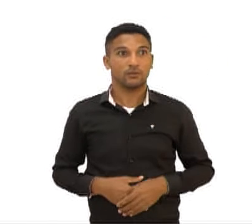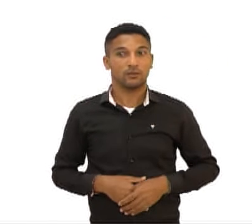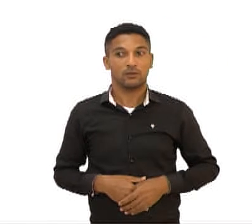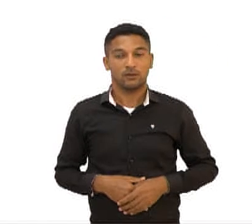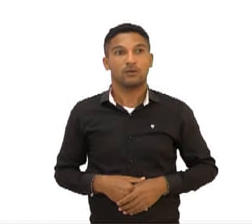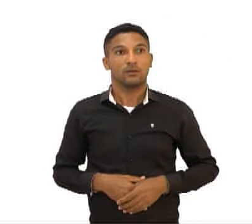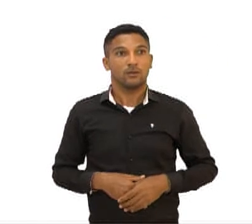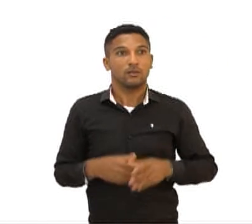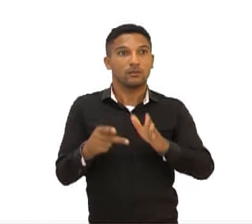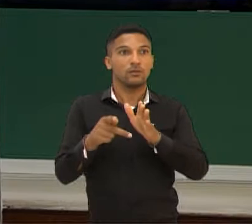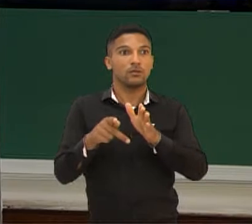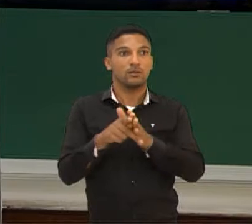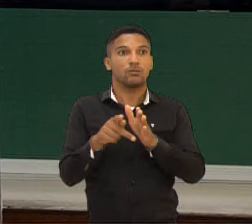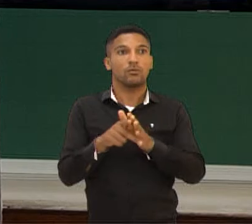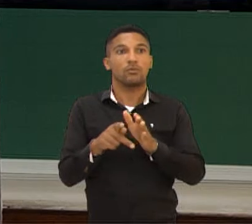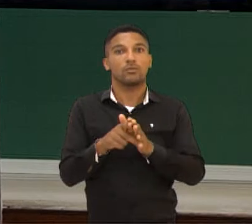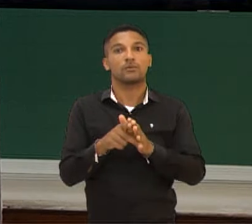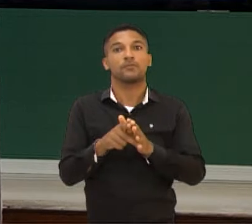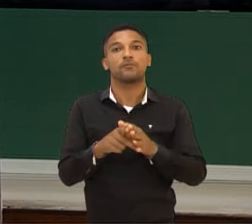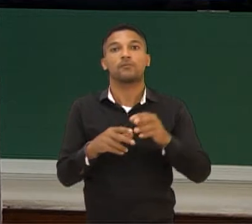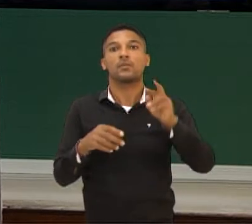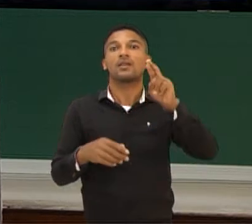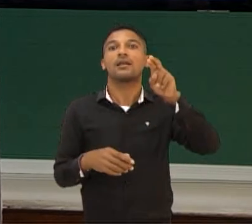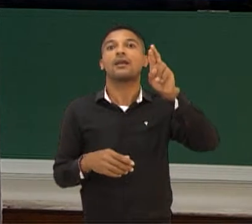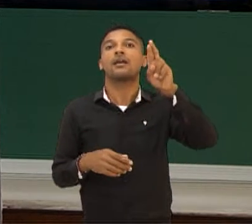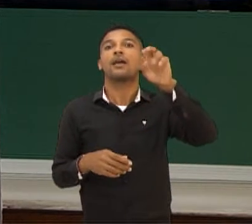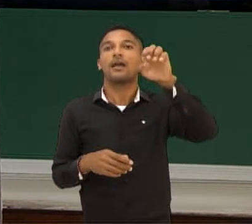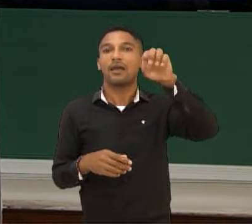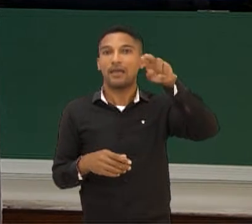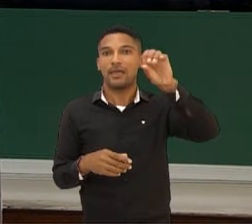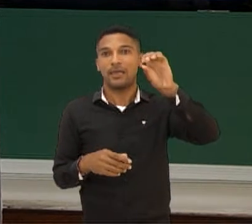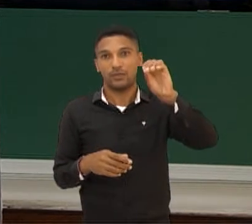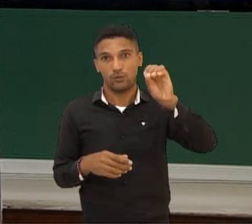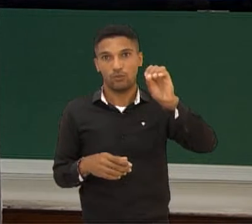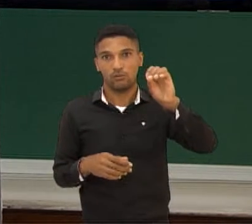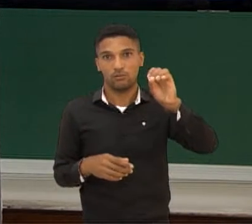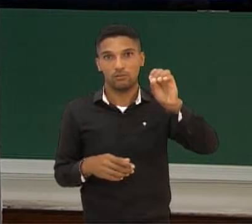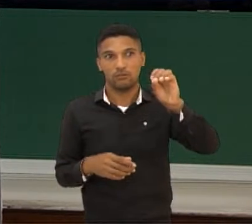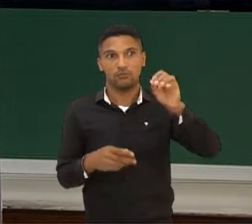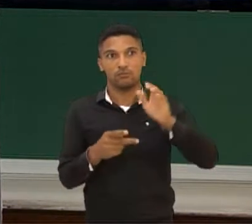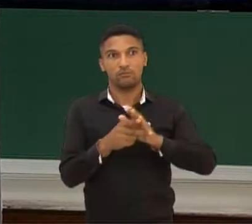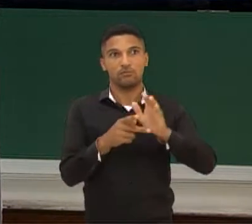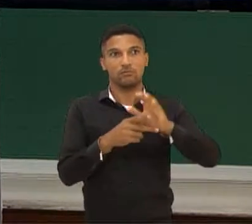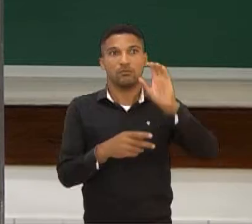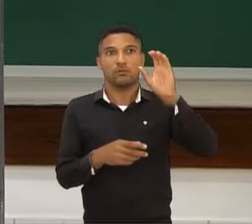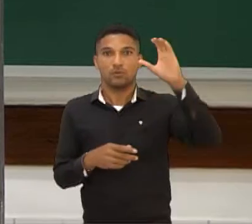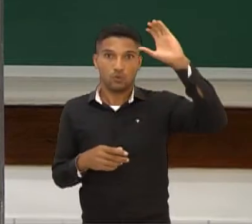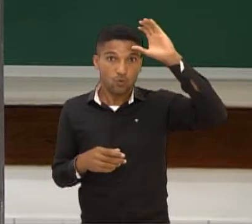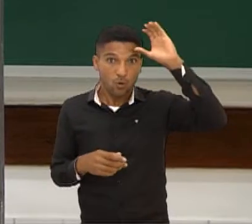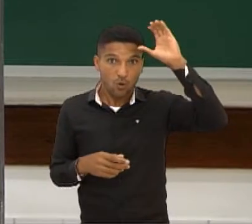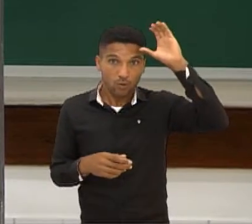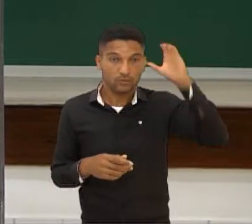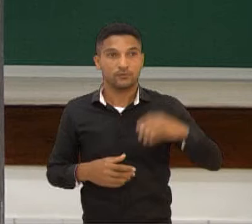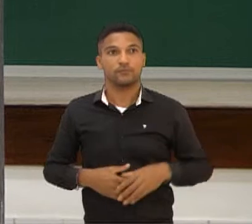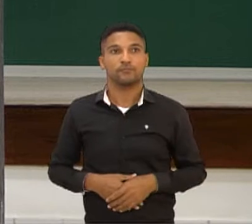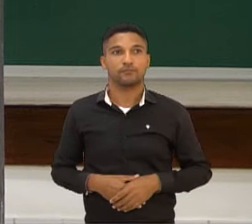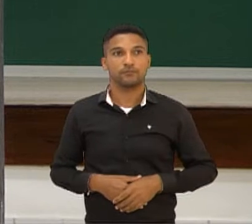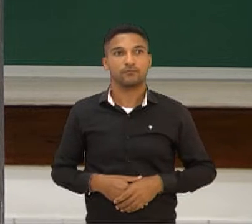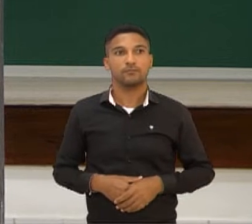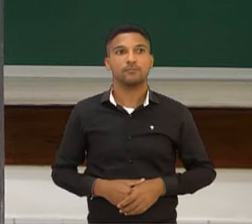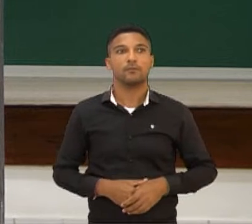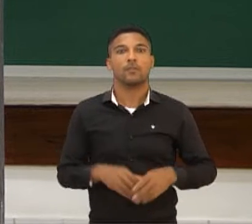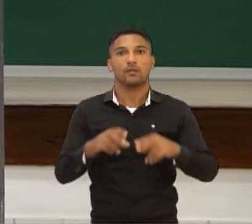gente diria que o Reino do Congo ele está localizado na bacia do Zaire. Só que os portugueses, a gente vai ver que